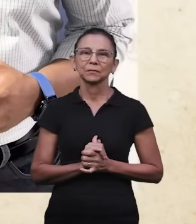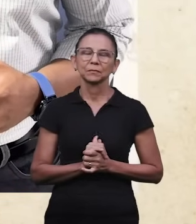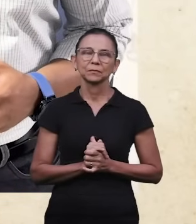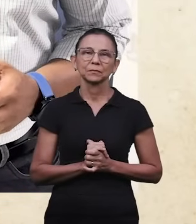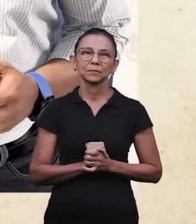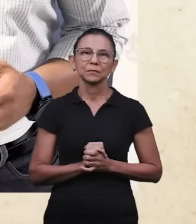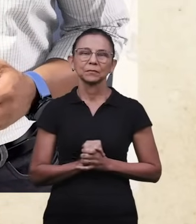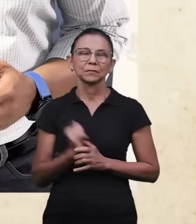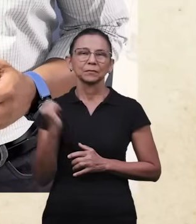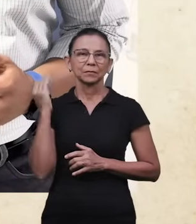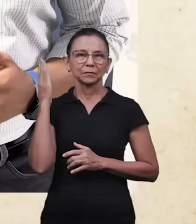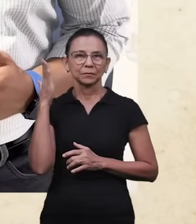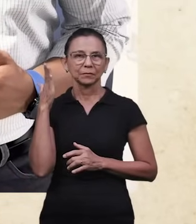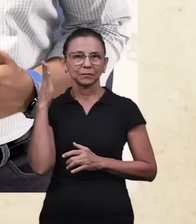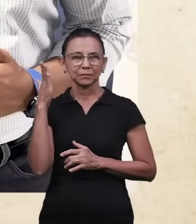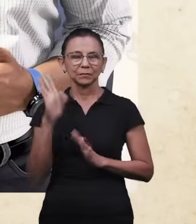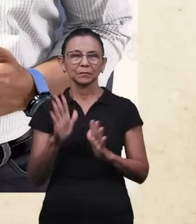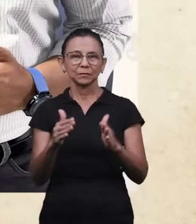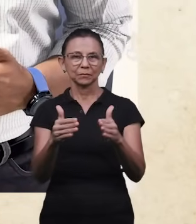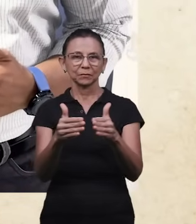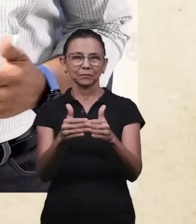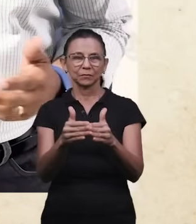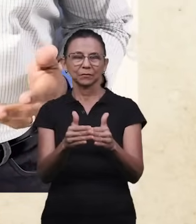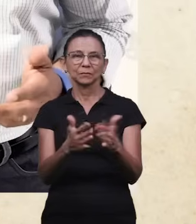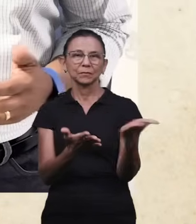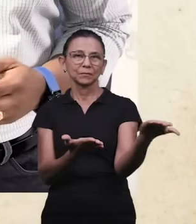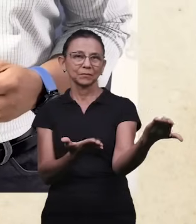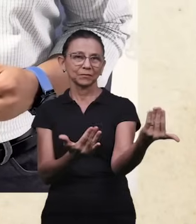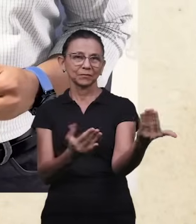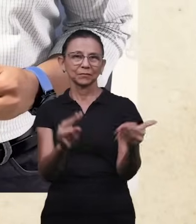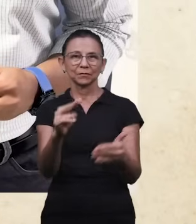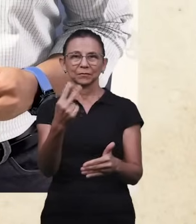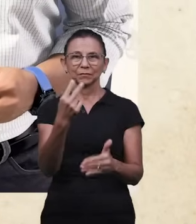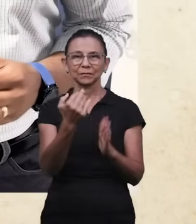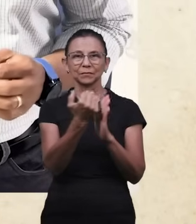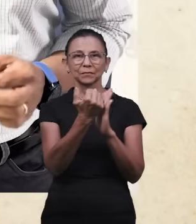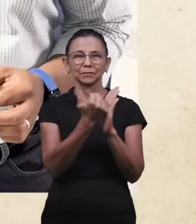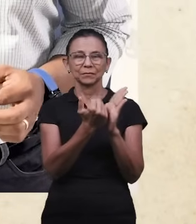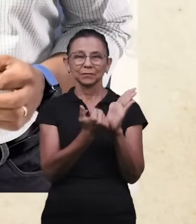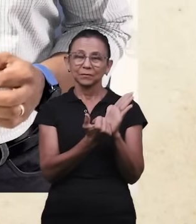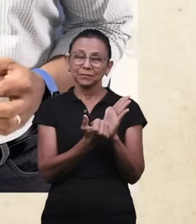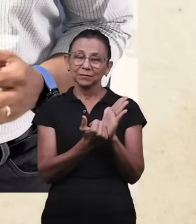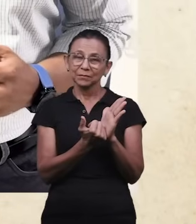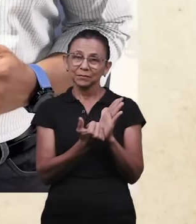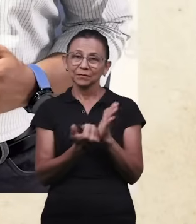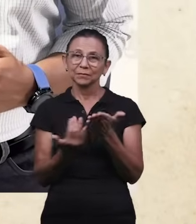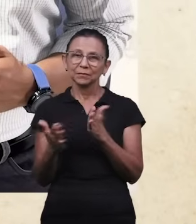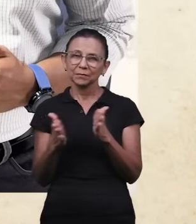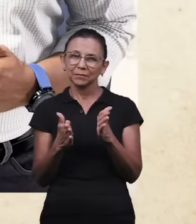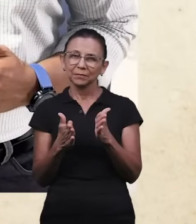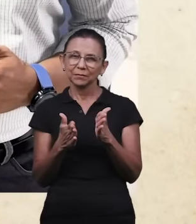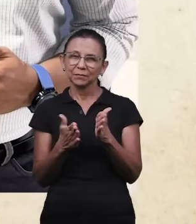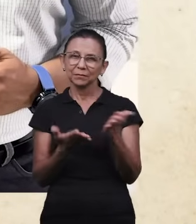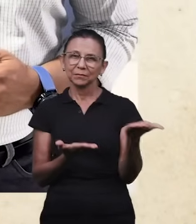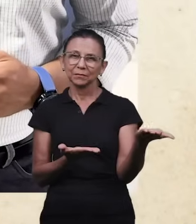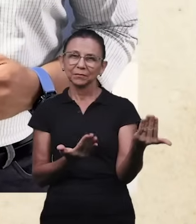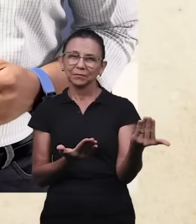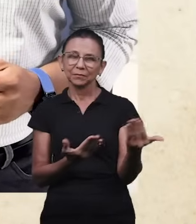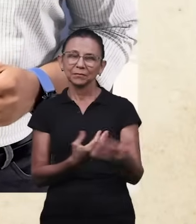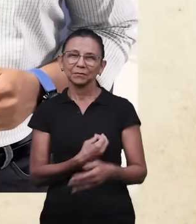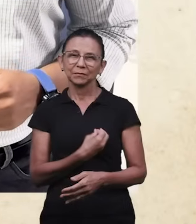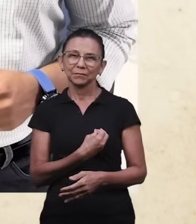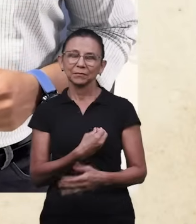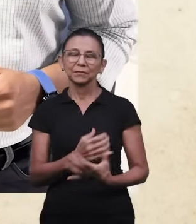para aqueles que assistem esse programa específico para os jovens, os dias da minha mocidade. E,